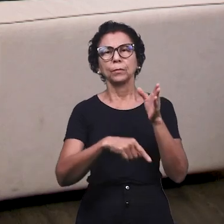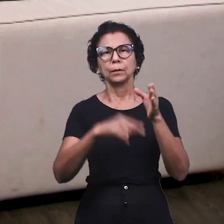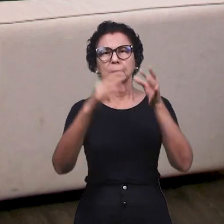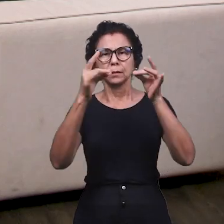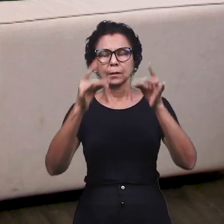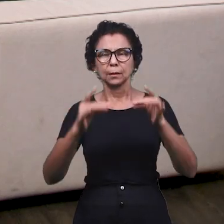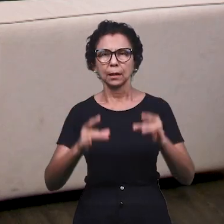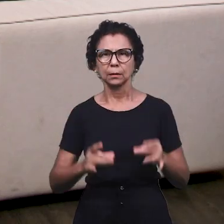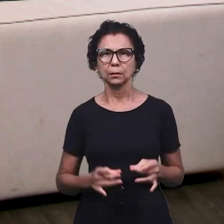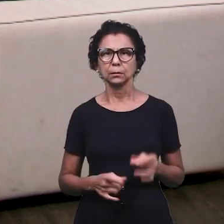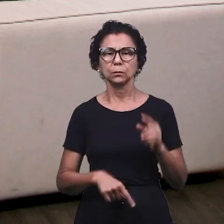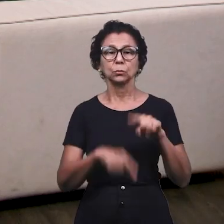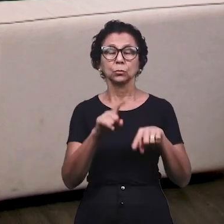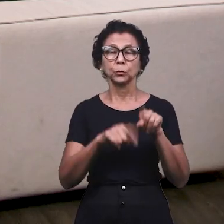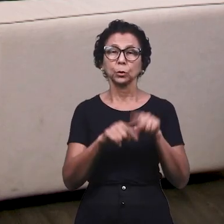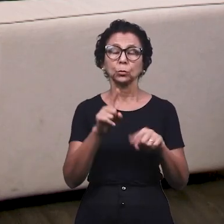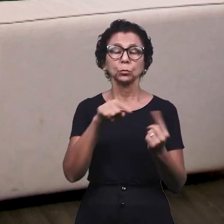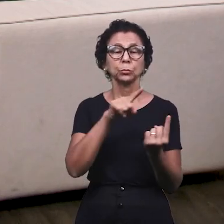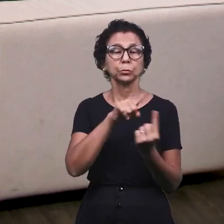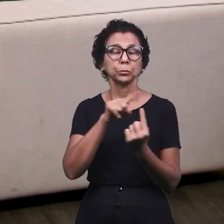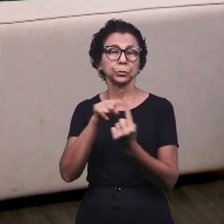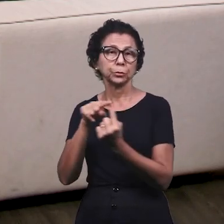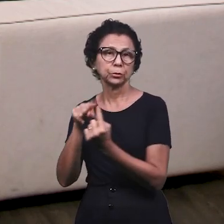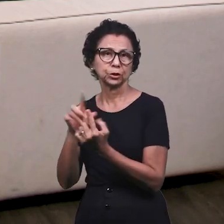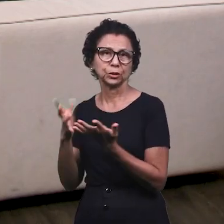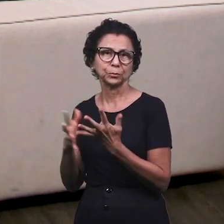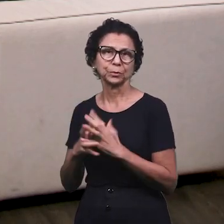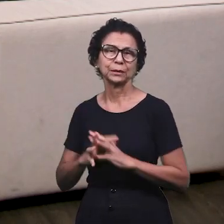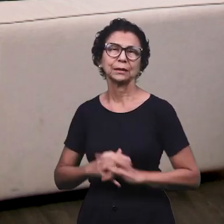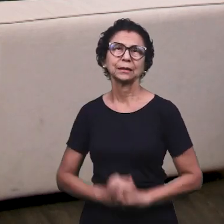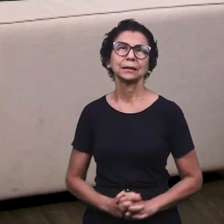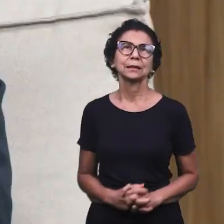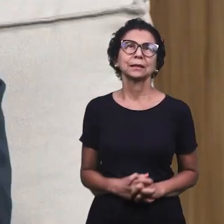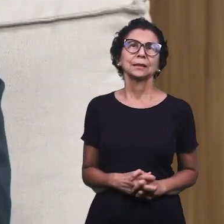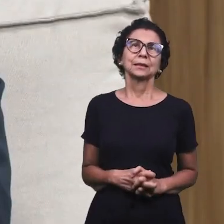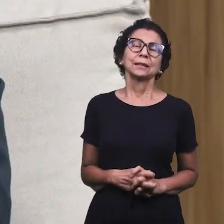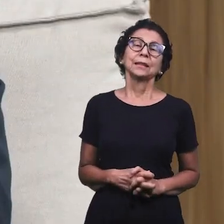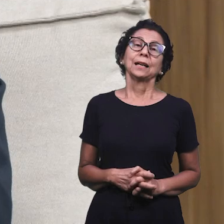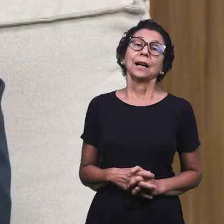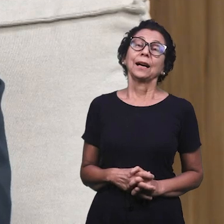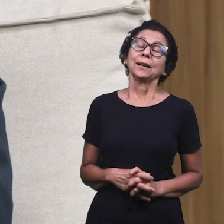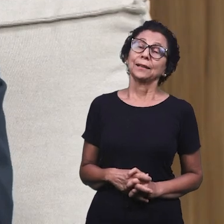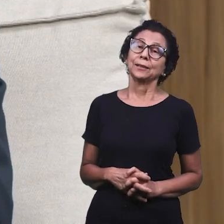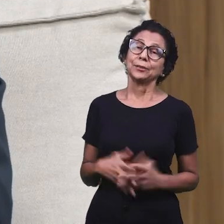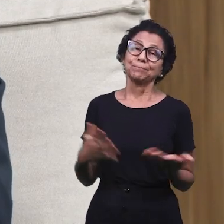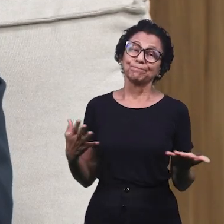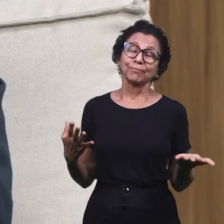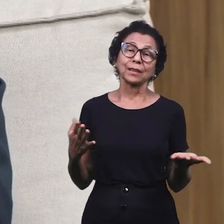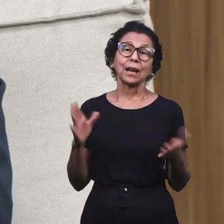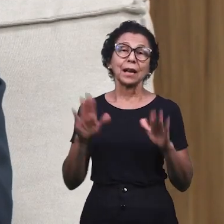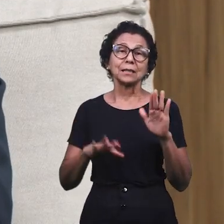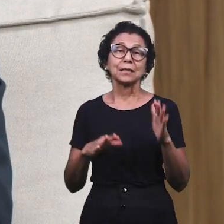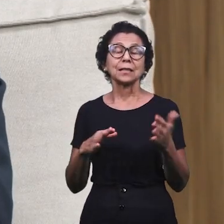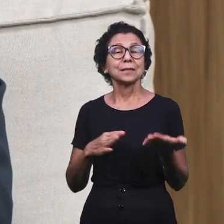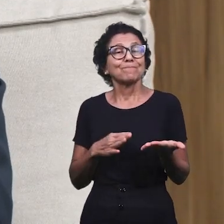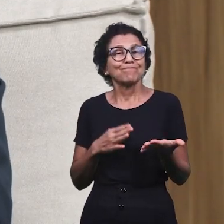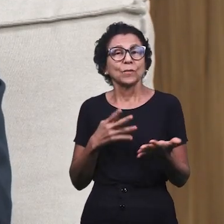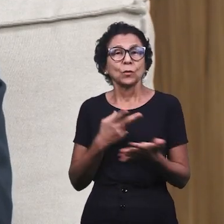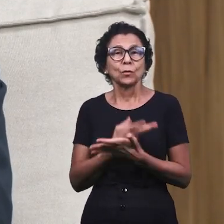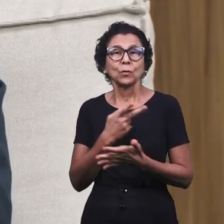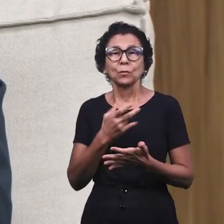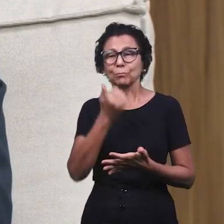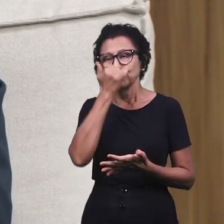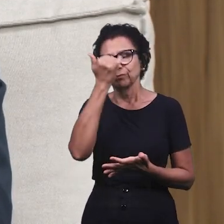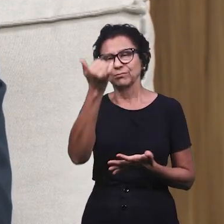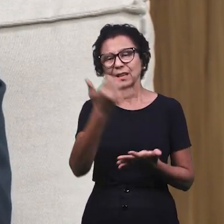Então, essa classificação da NCM é onde acontecem muitos erros. Então, uma